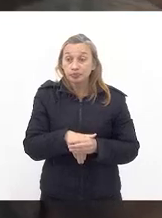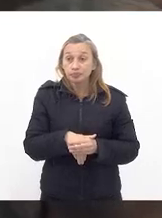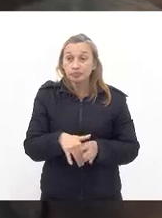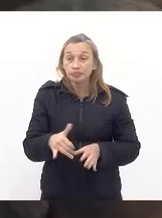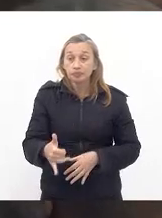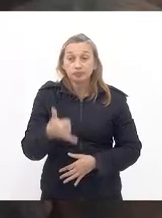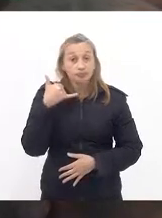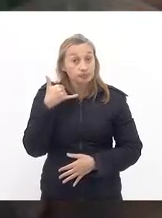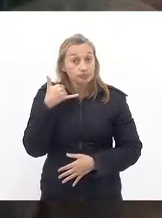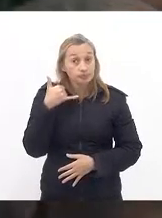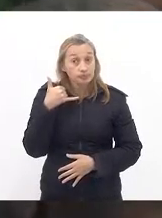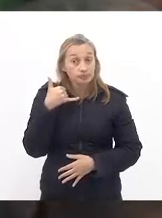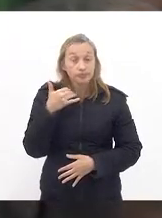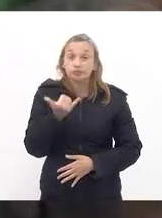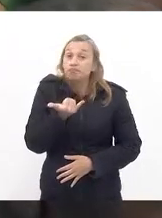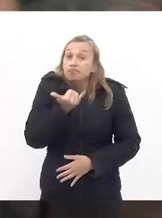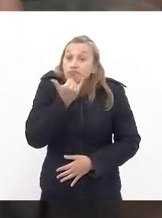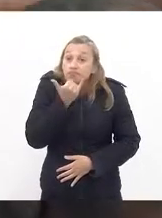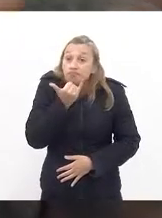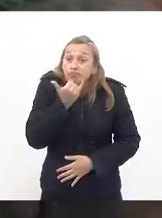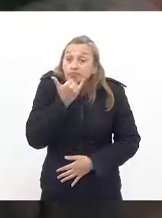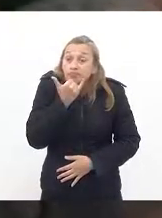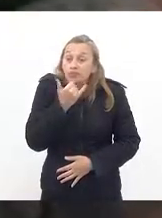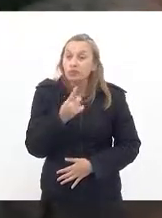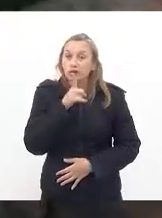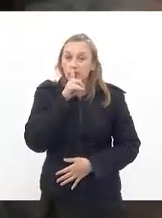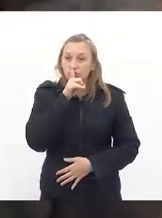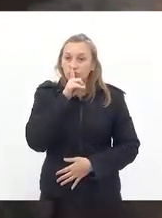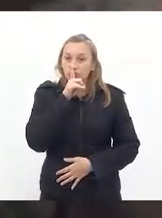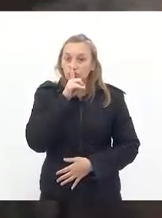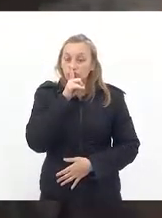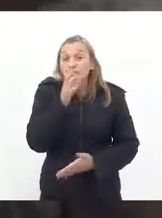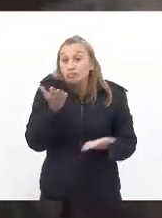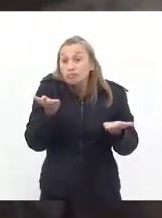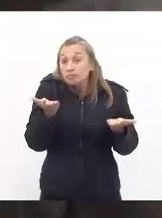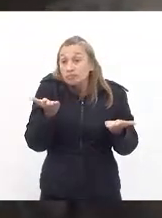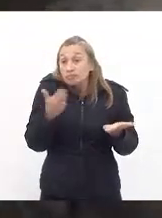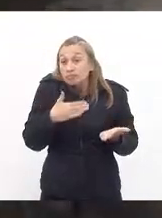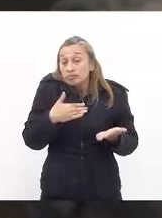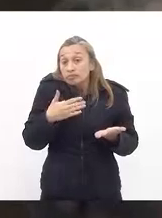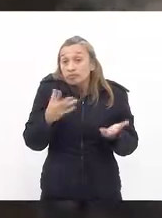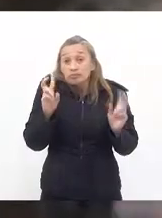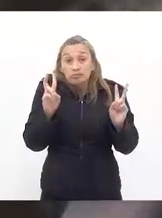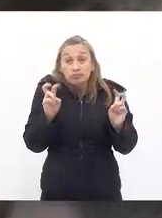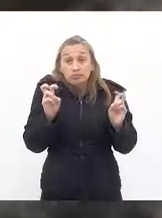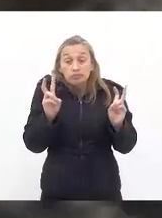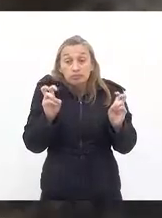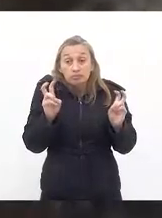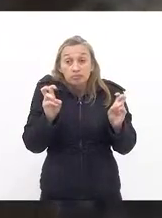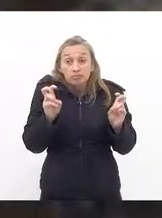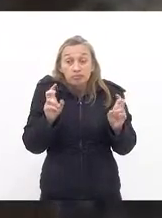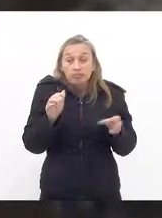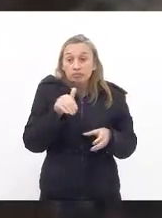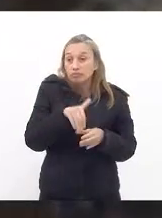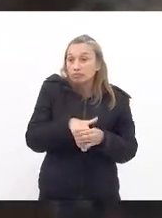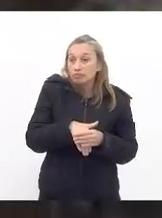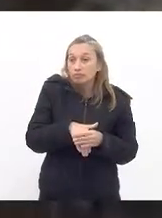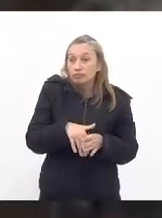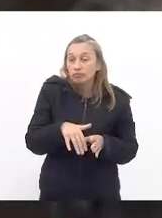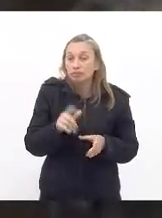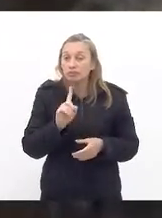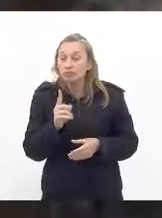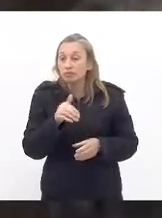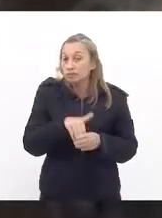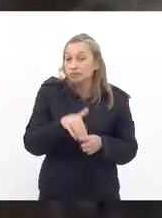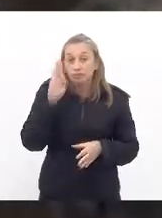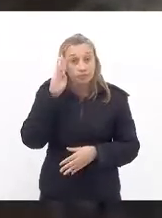telefone senhora presente só me perdoe e eu fiquei quieto porque para mim essa questão de votar no votar não é